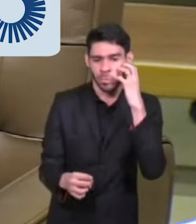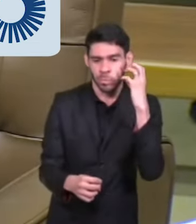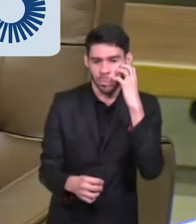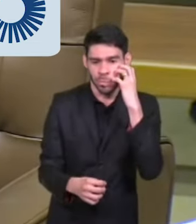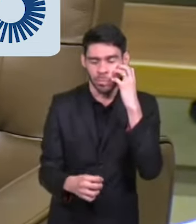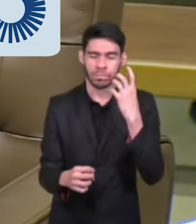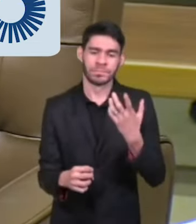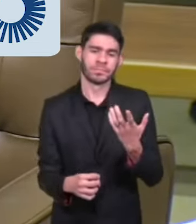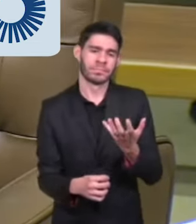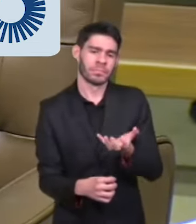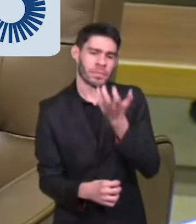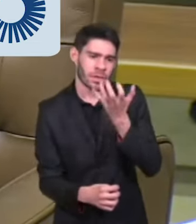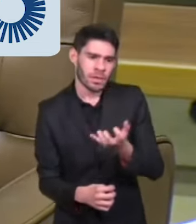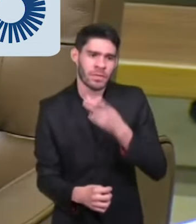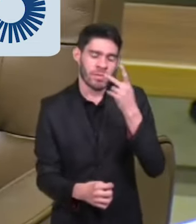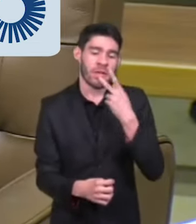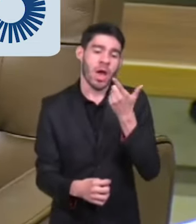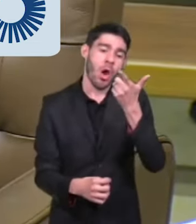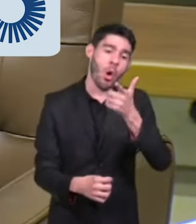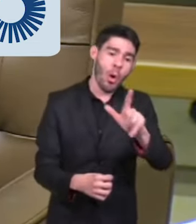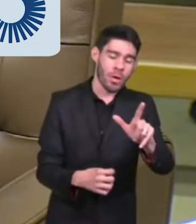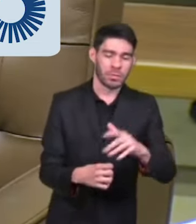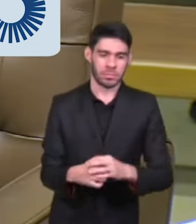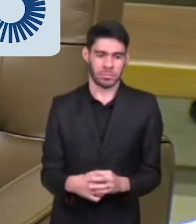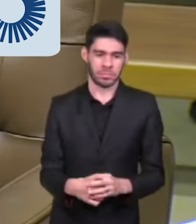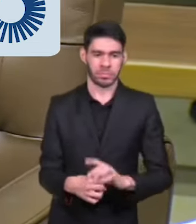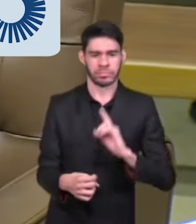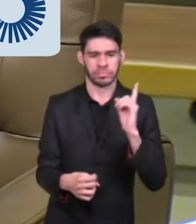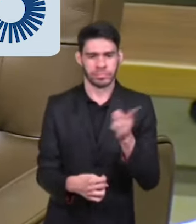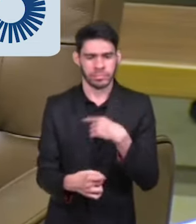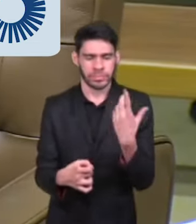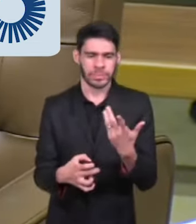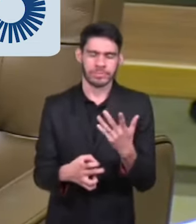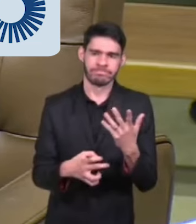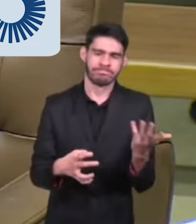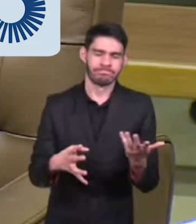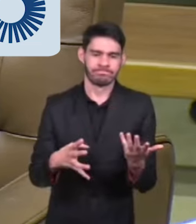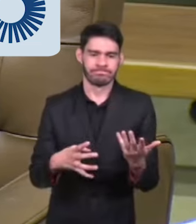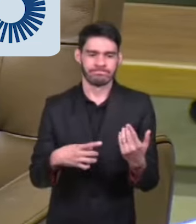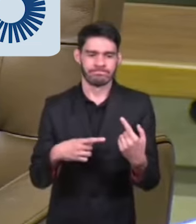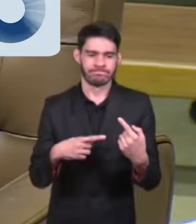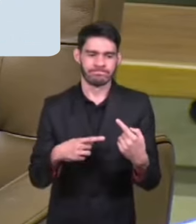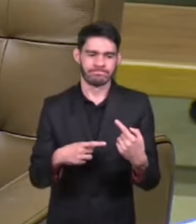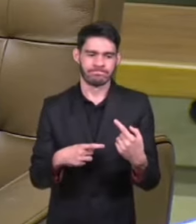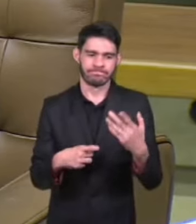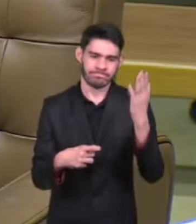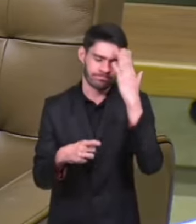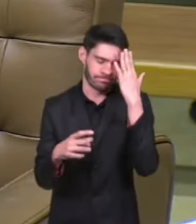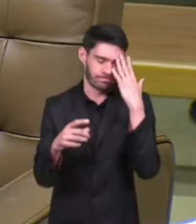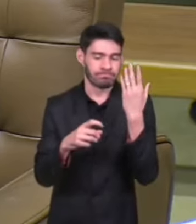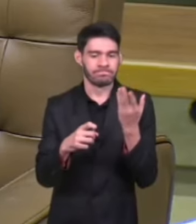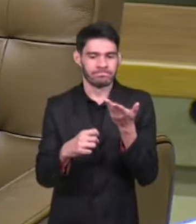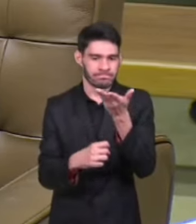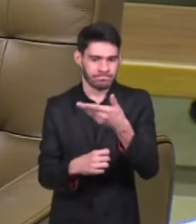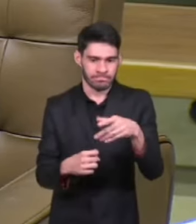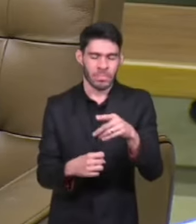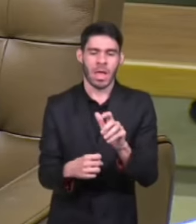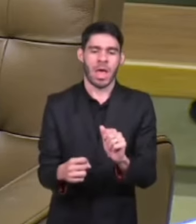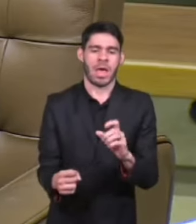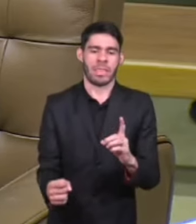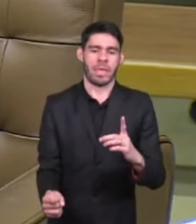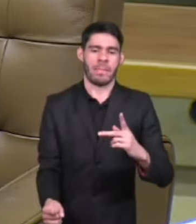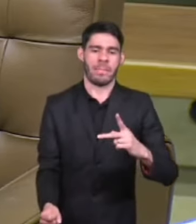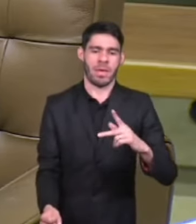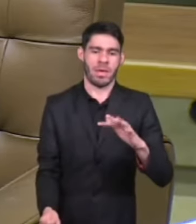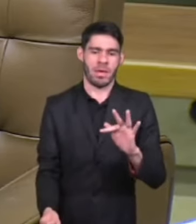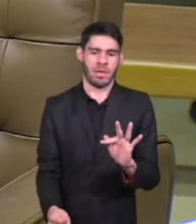um segundo aspecto que nós estamos vivenciando, presidente, Vossa Excelência sabe bem, na questão da DPF